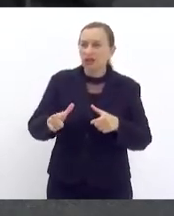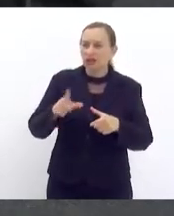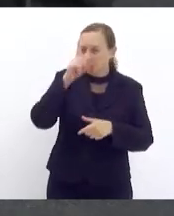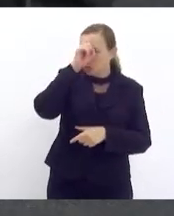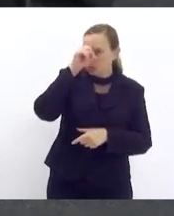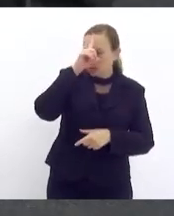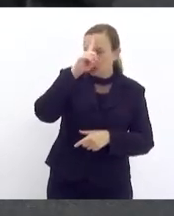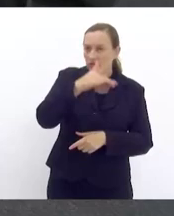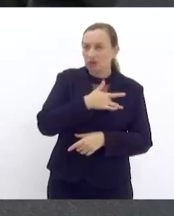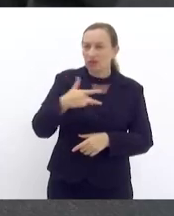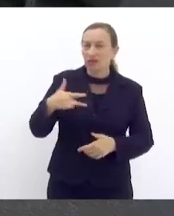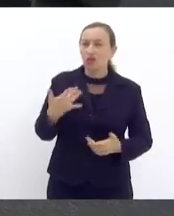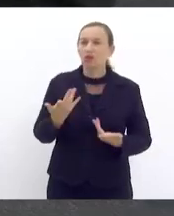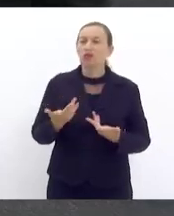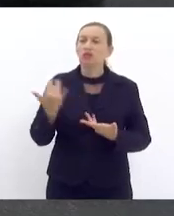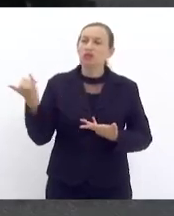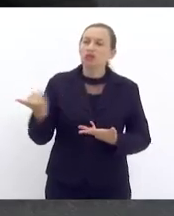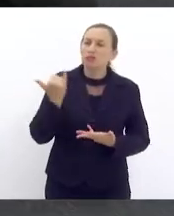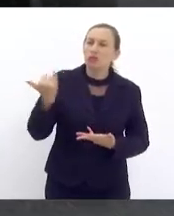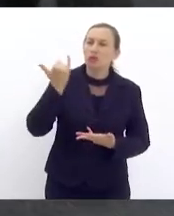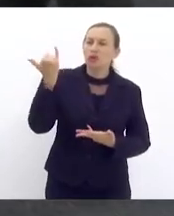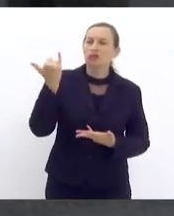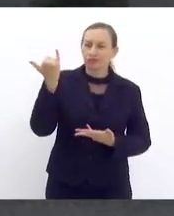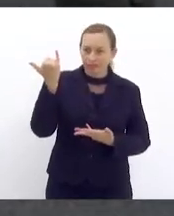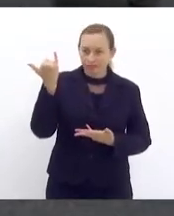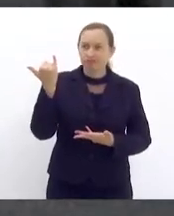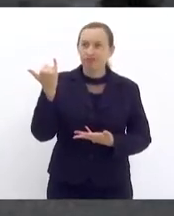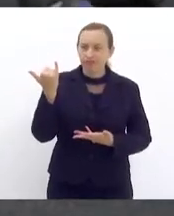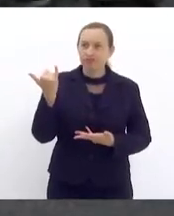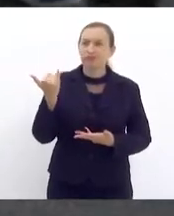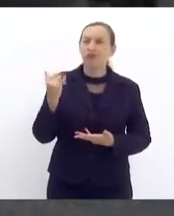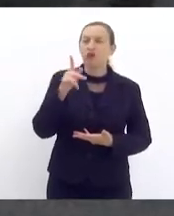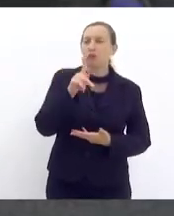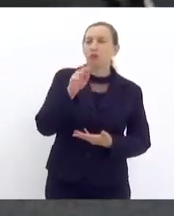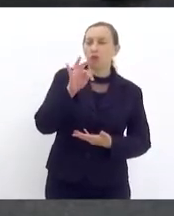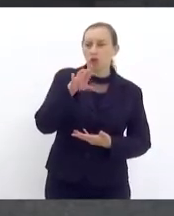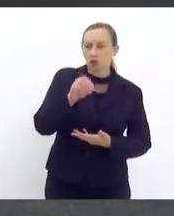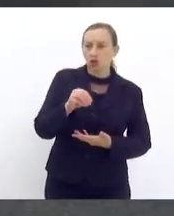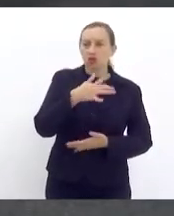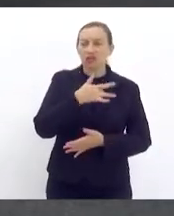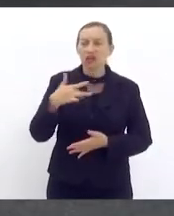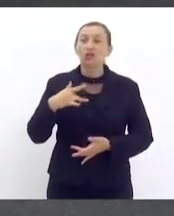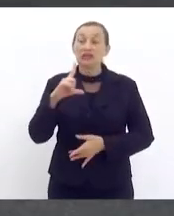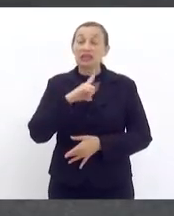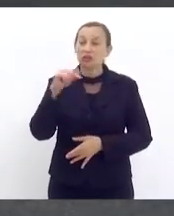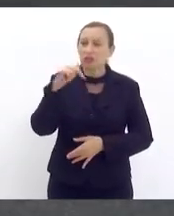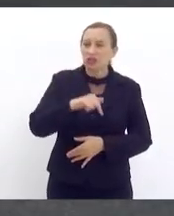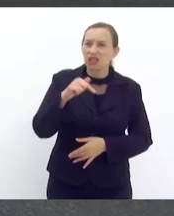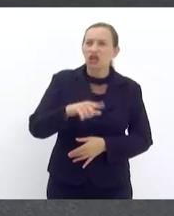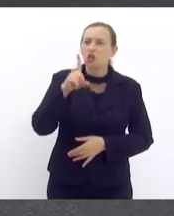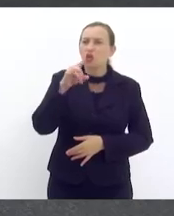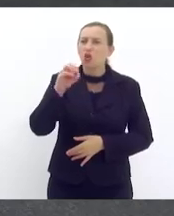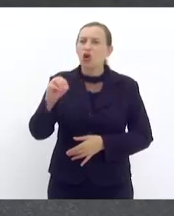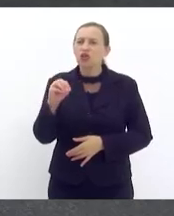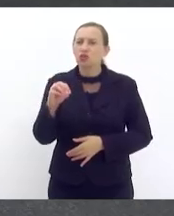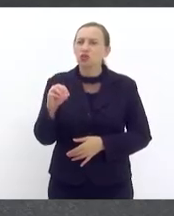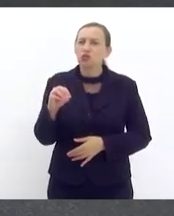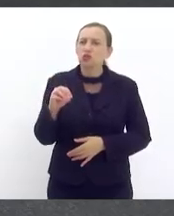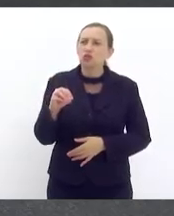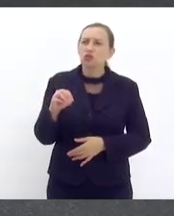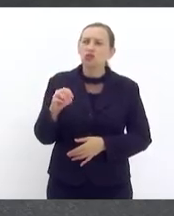nos cobra a importância de um código de saúde nós temos aqui um código do